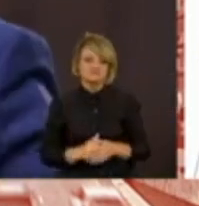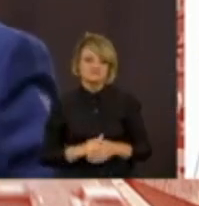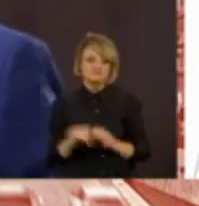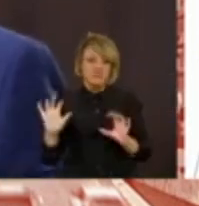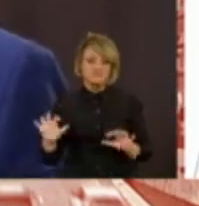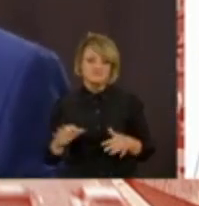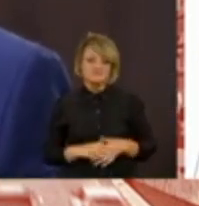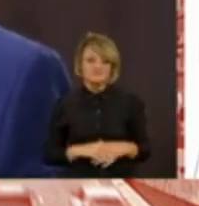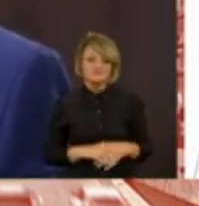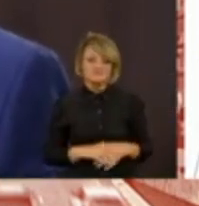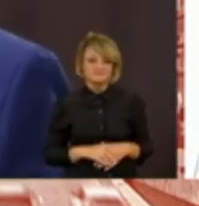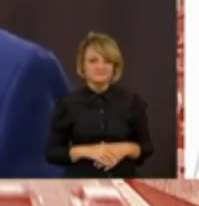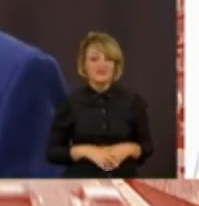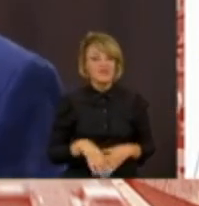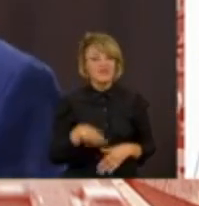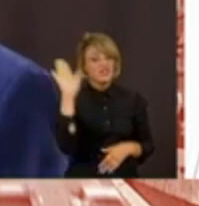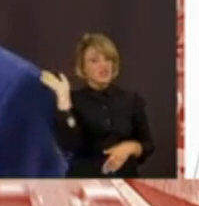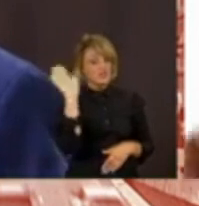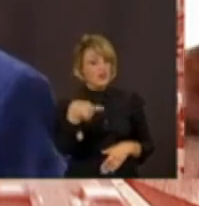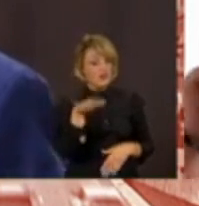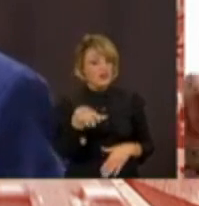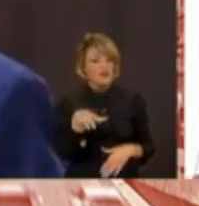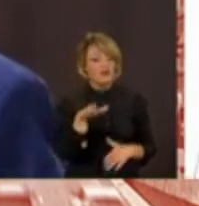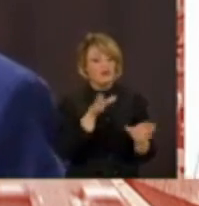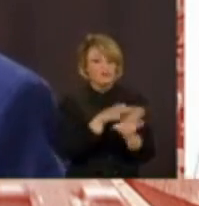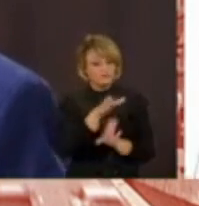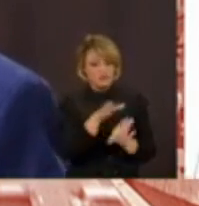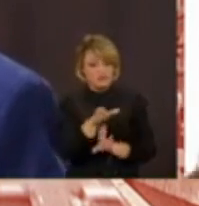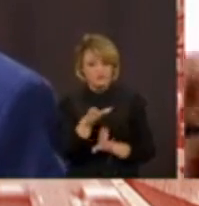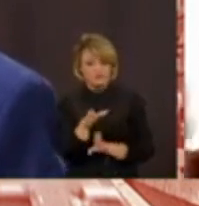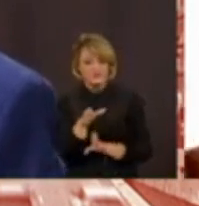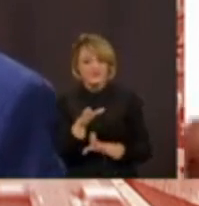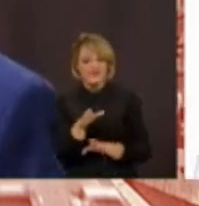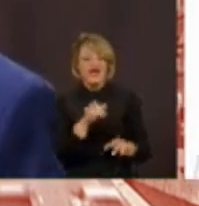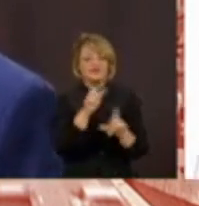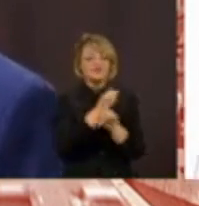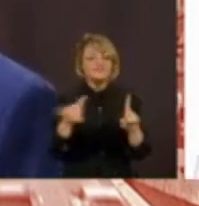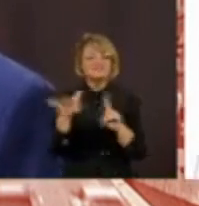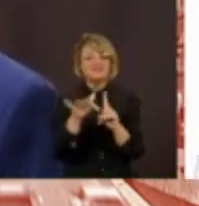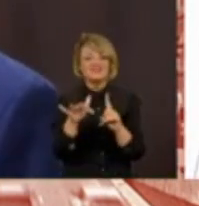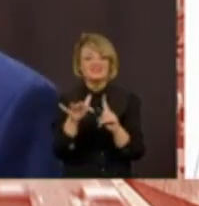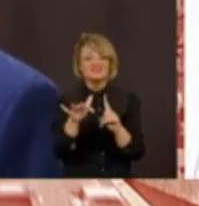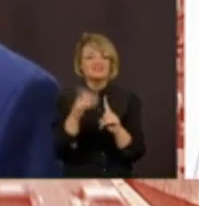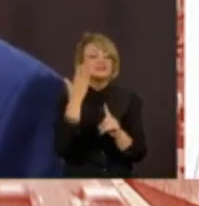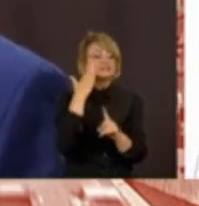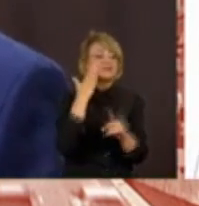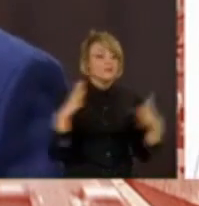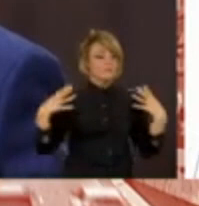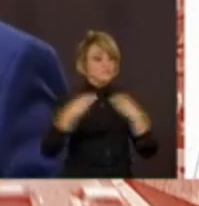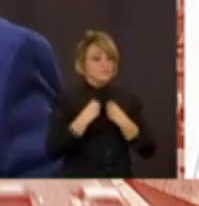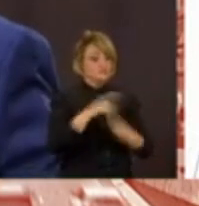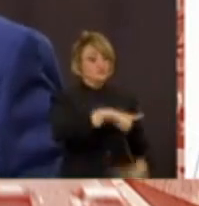Por isso que a gente tem que discutir também, olha para aí, mais uma frente que se abre nessa fala do Lula, que é discutir a questão de